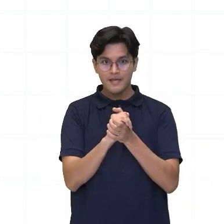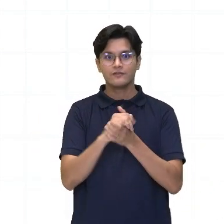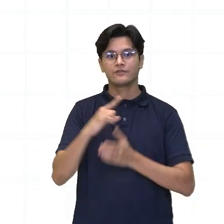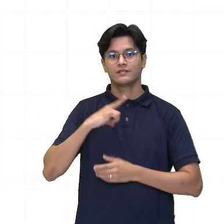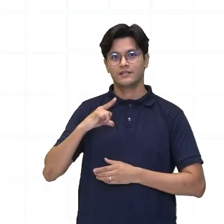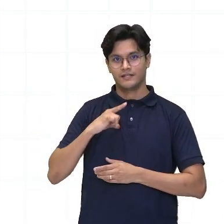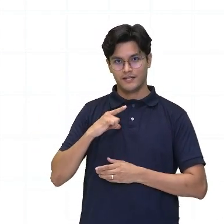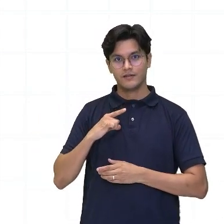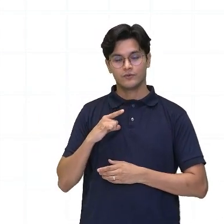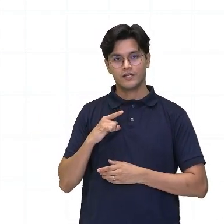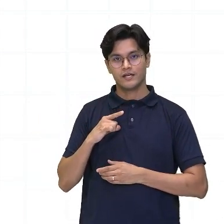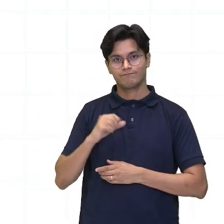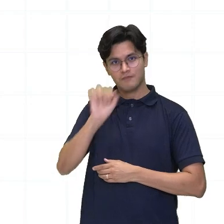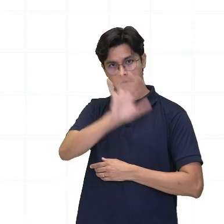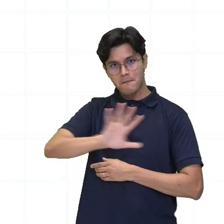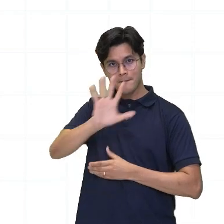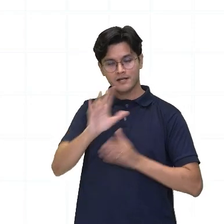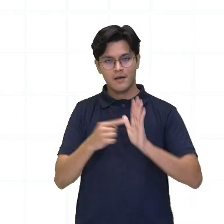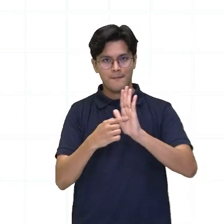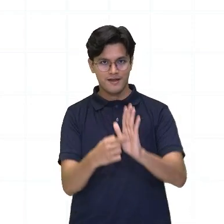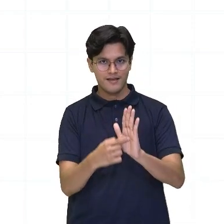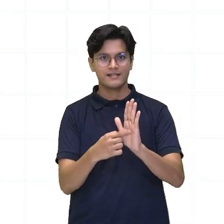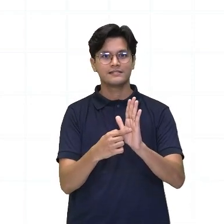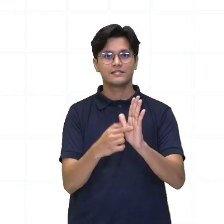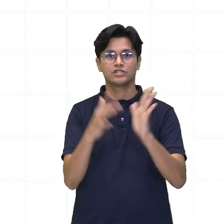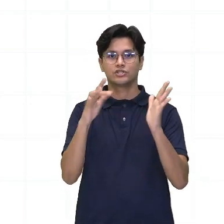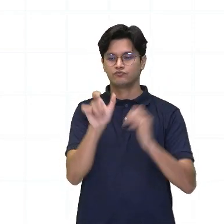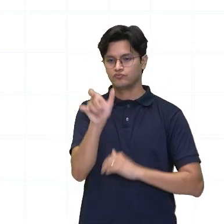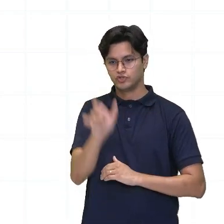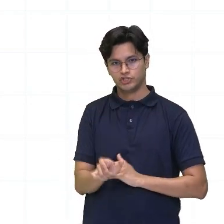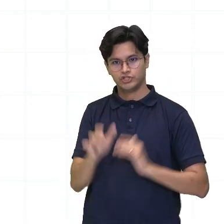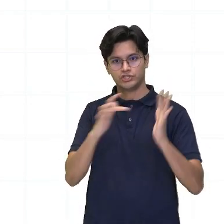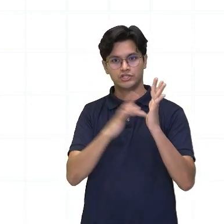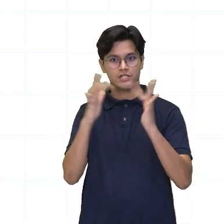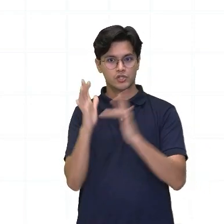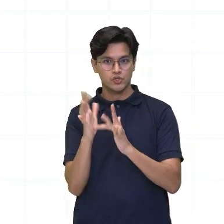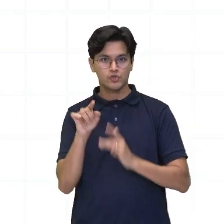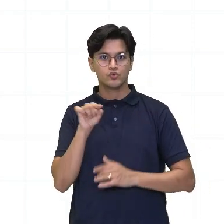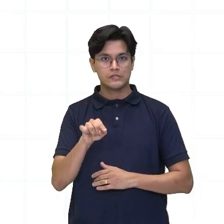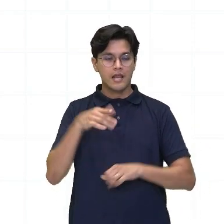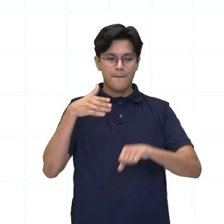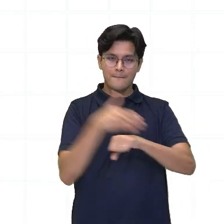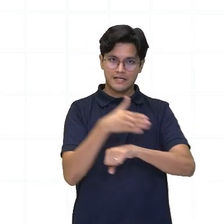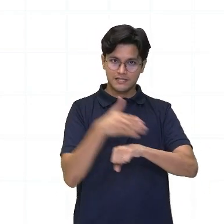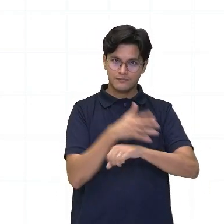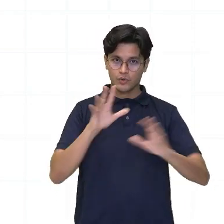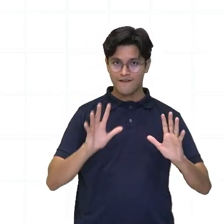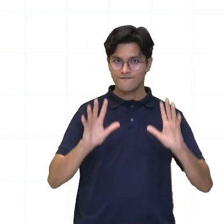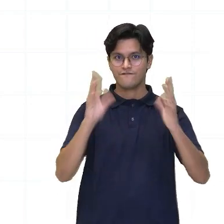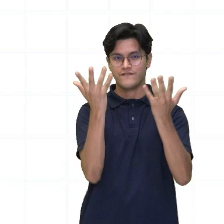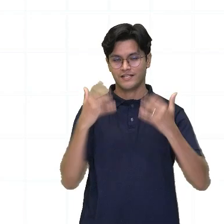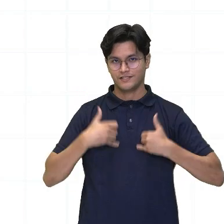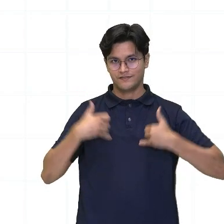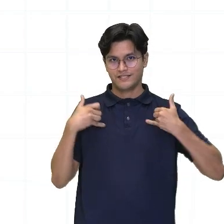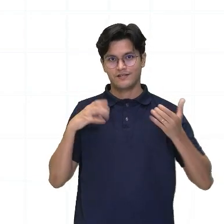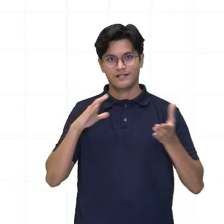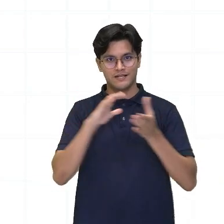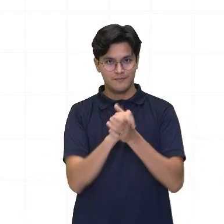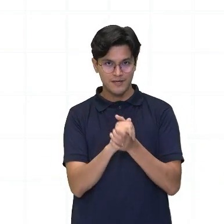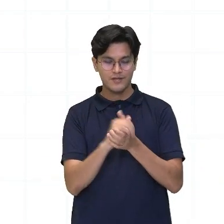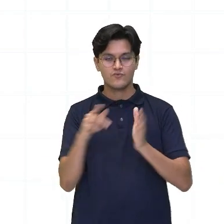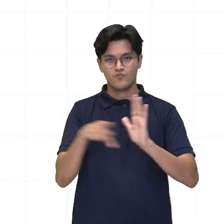no centro da imagem, que ele participou dessa festa, chamada Festa das Bodas de Caná, certo? É uma